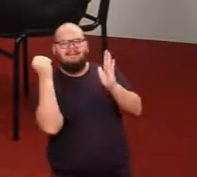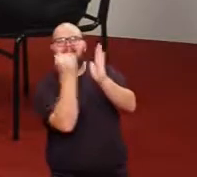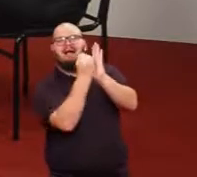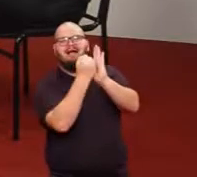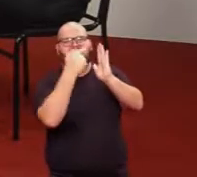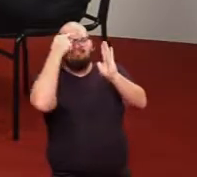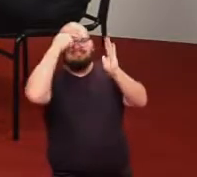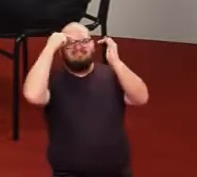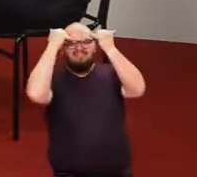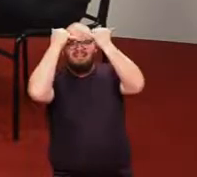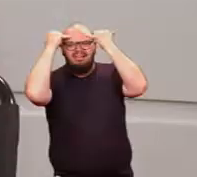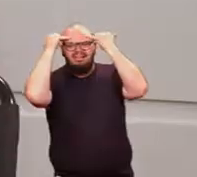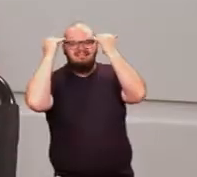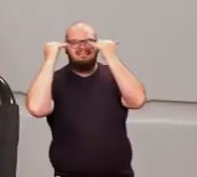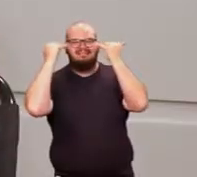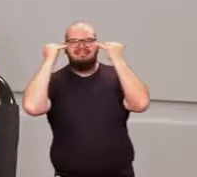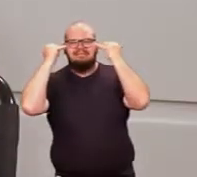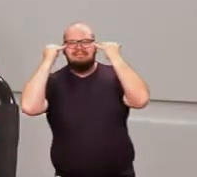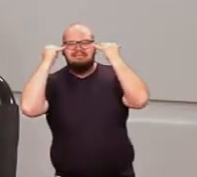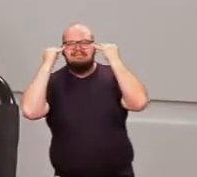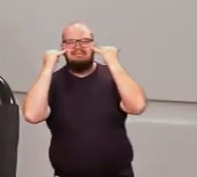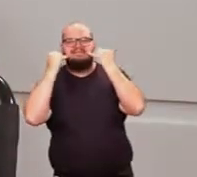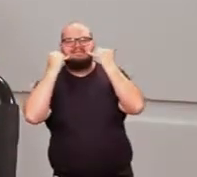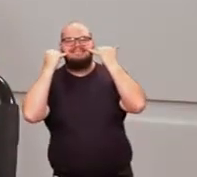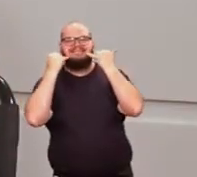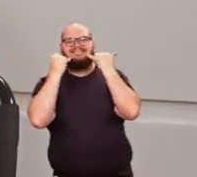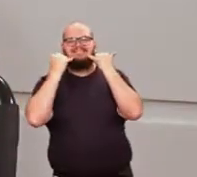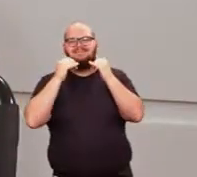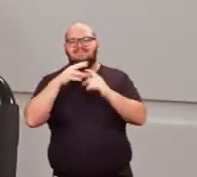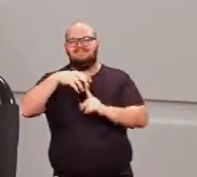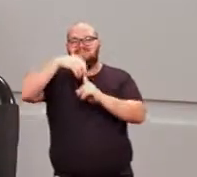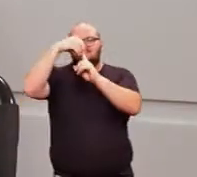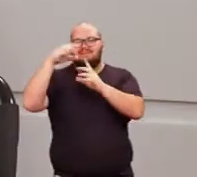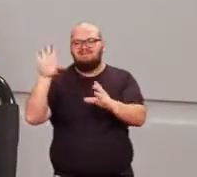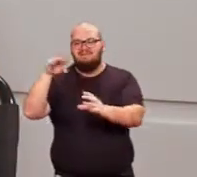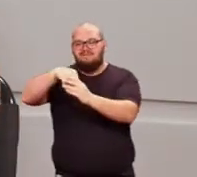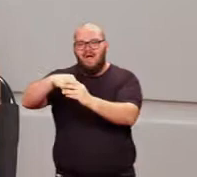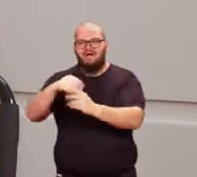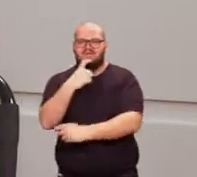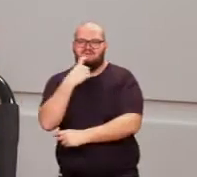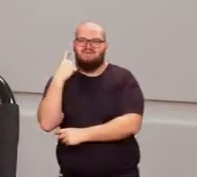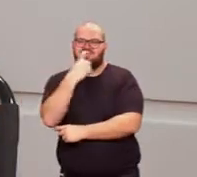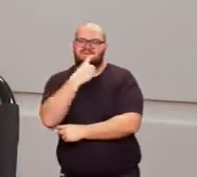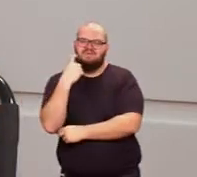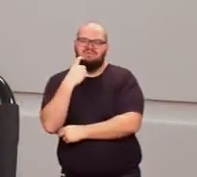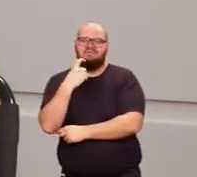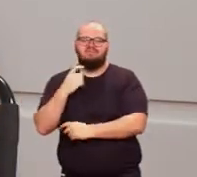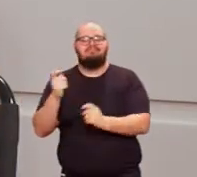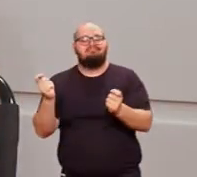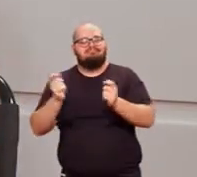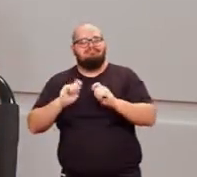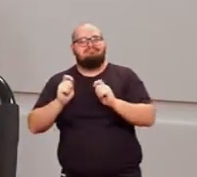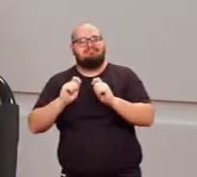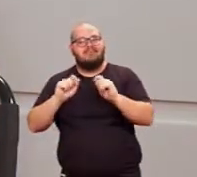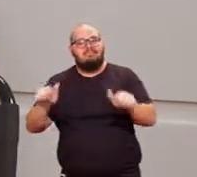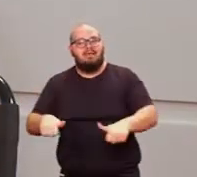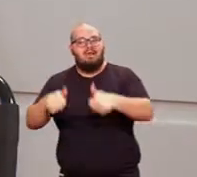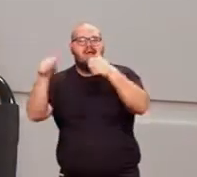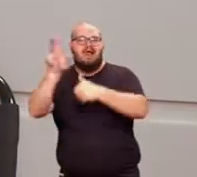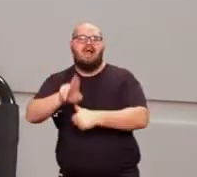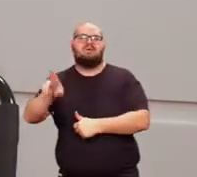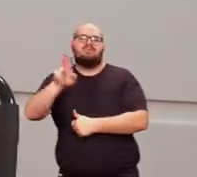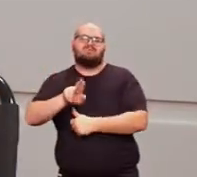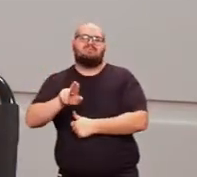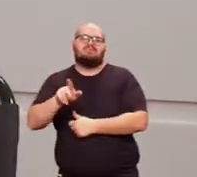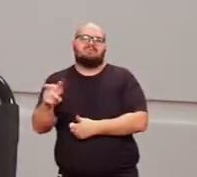indivíduo, que vão marcando essas marcas, né, no rosto, especialmente na área de atuação da odontologia, que a gente consegue,